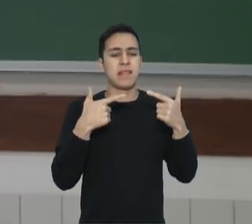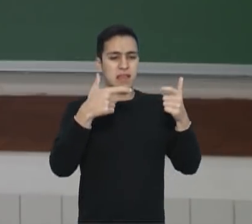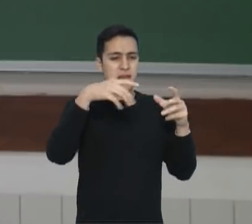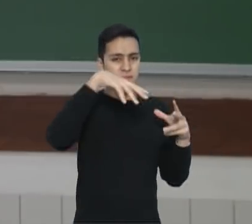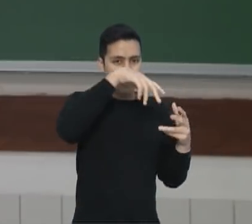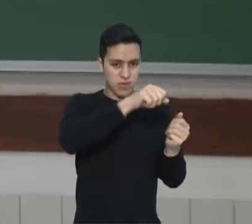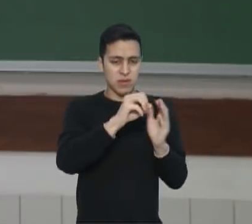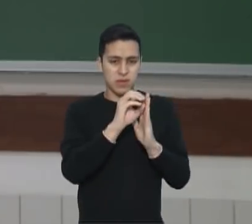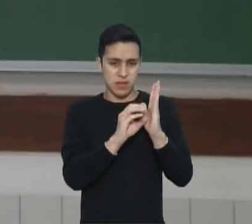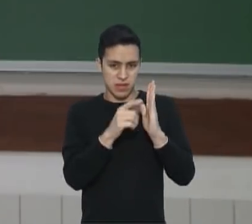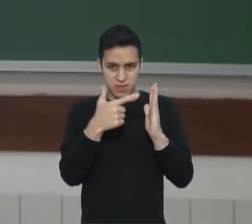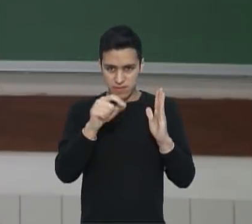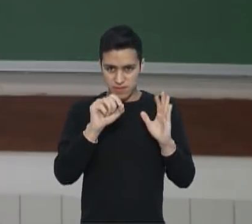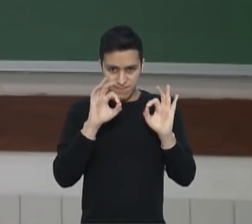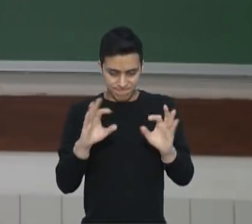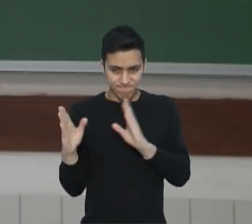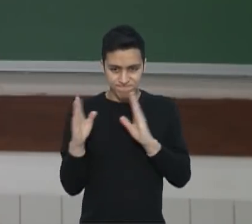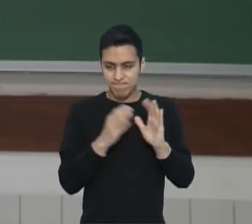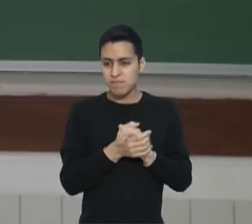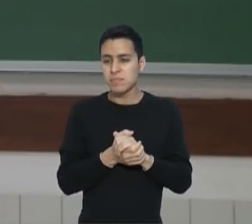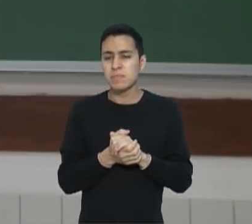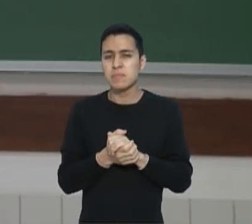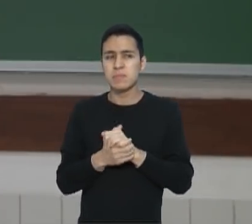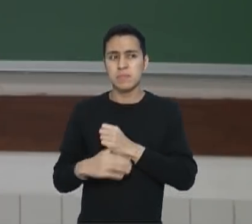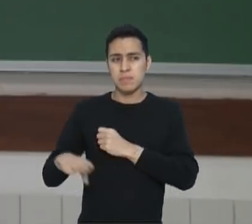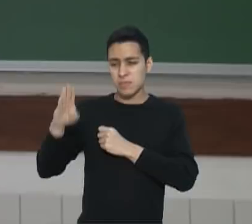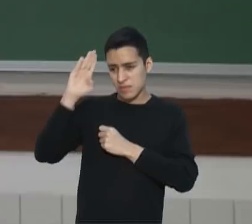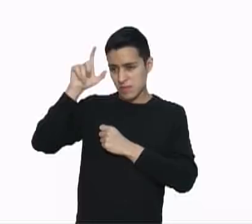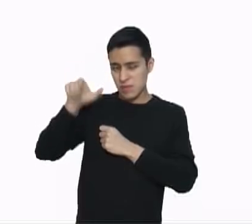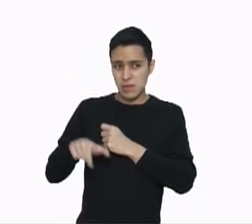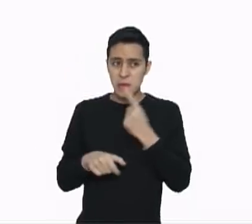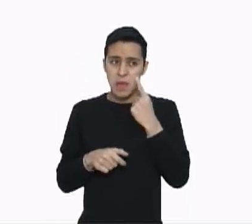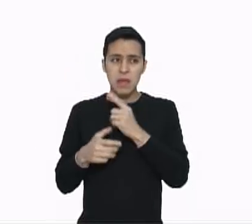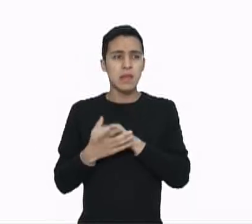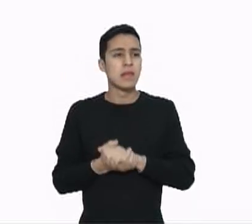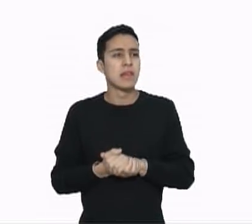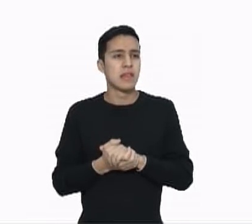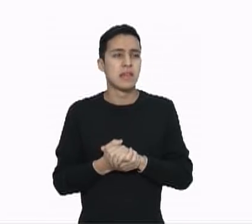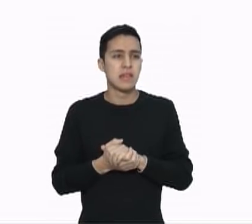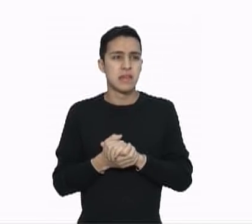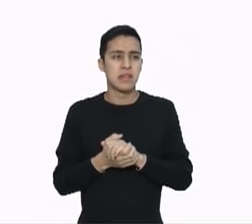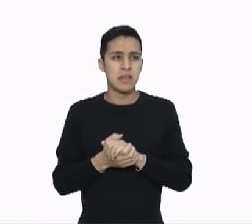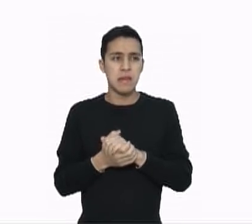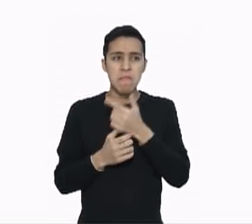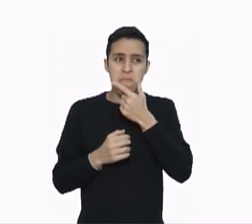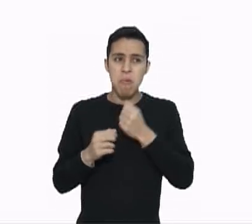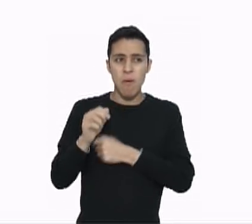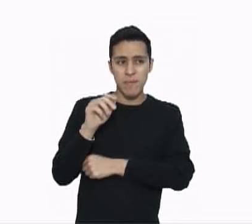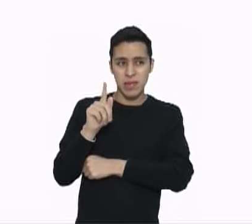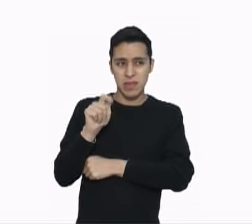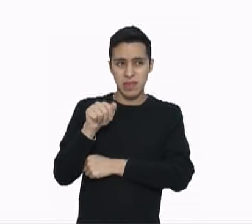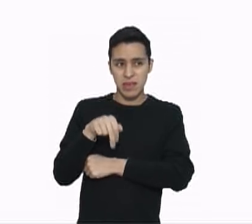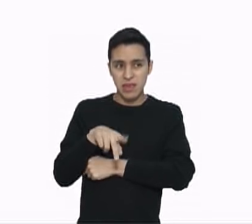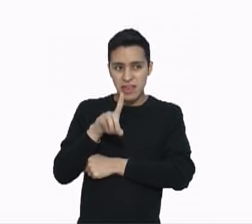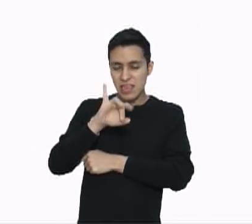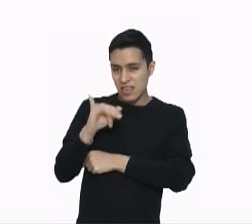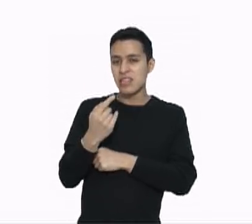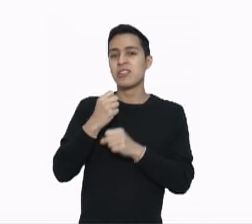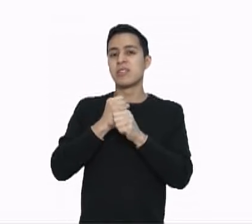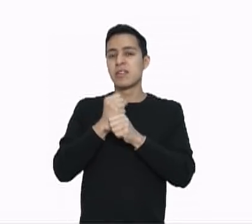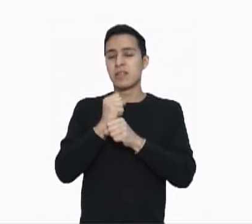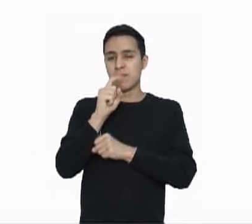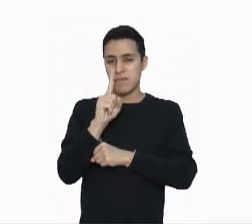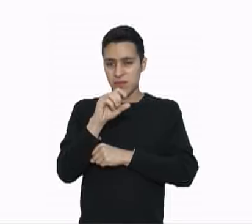mundiais do século XX. O grande personagem Mohandas Gandhi, que foi assassinado em 1948,